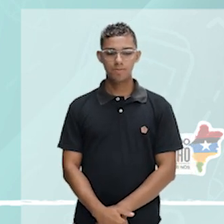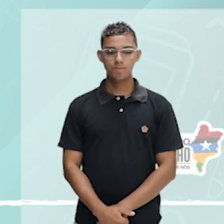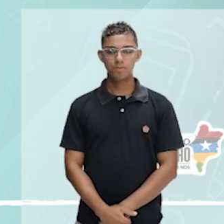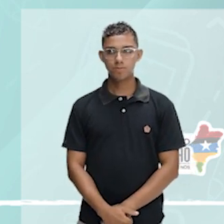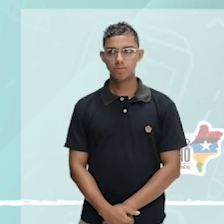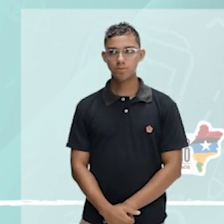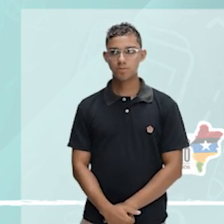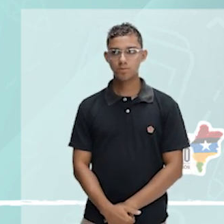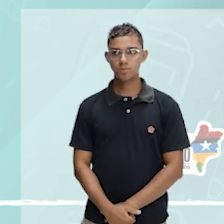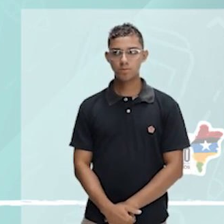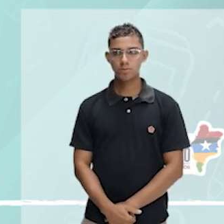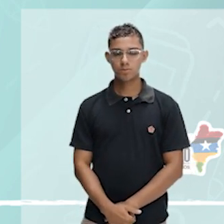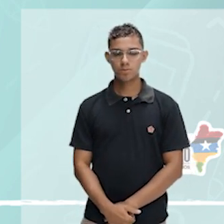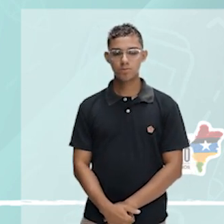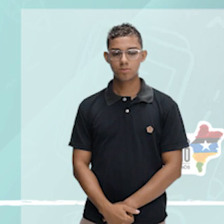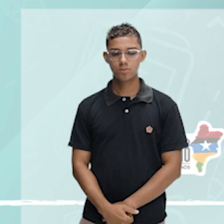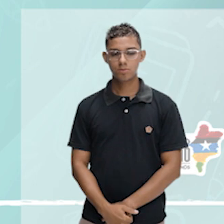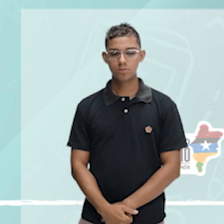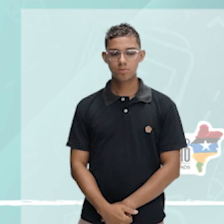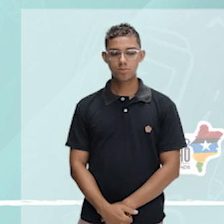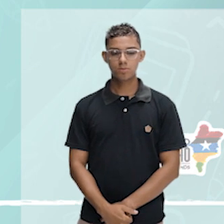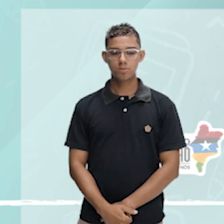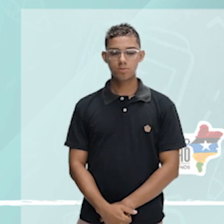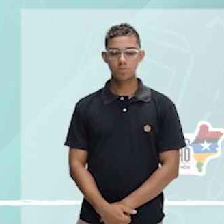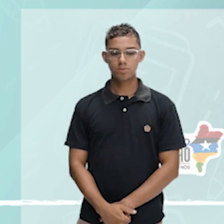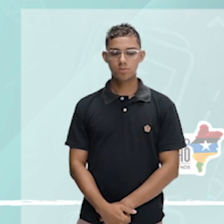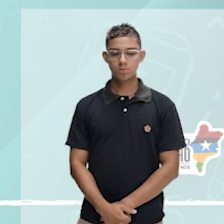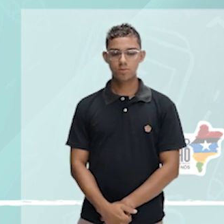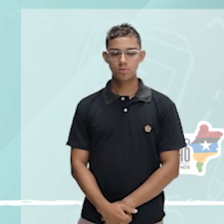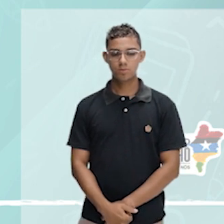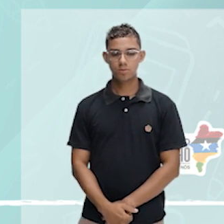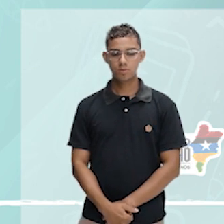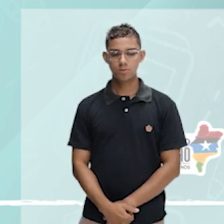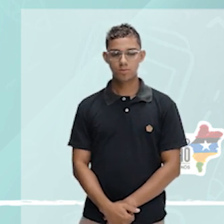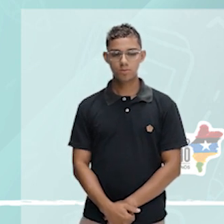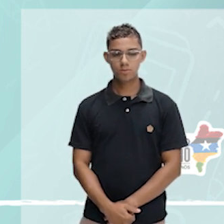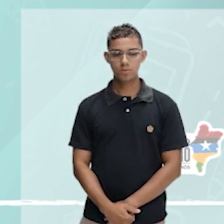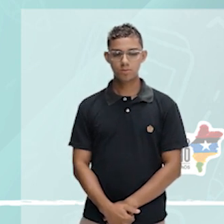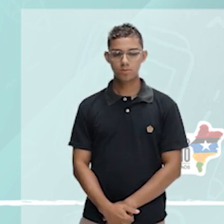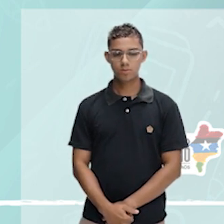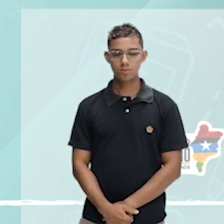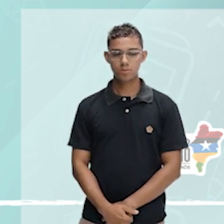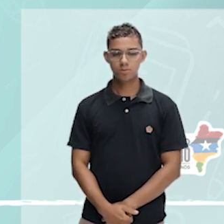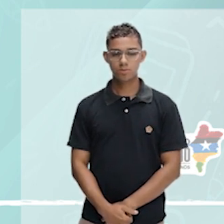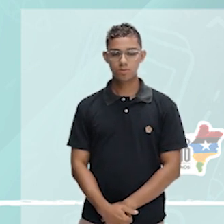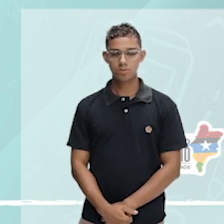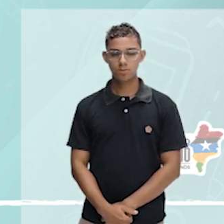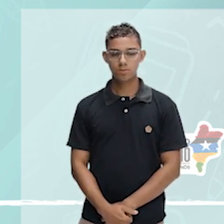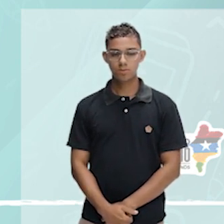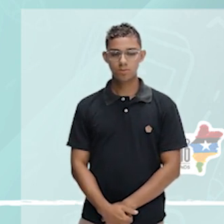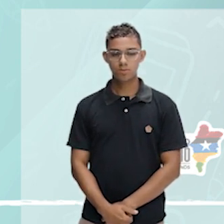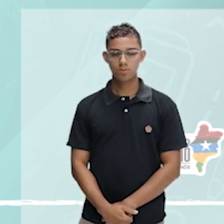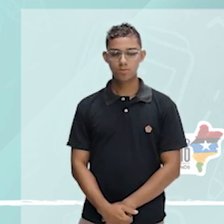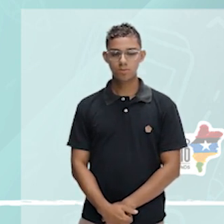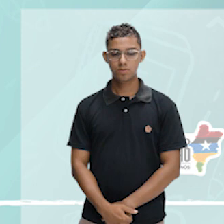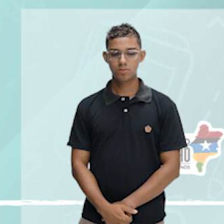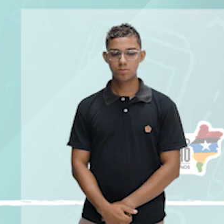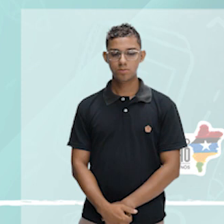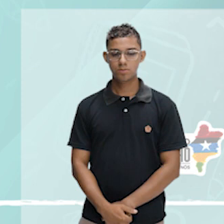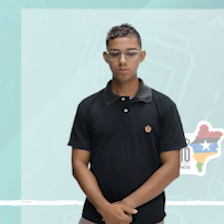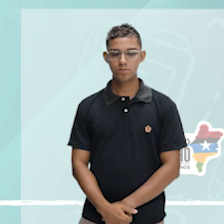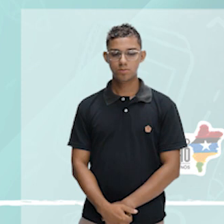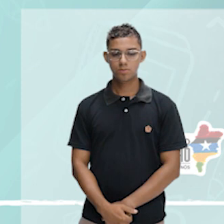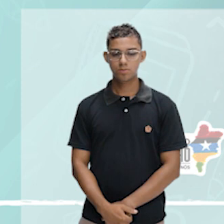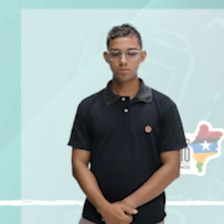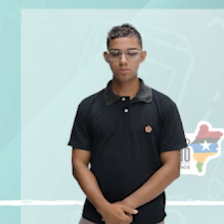1 - 1 0 2 - 1 2 desculpa 2 - 1 3